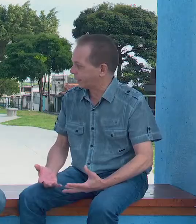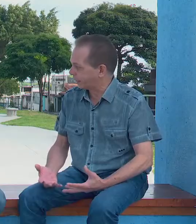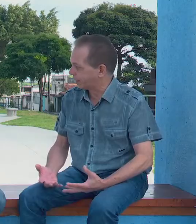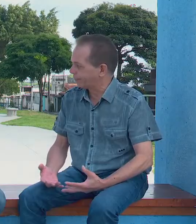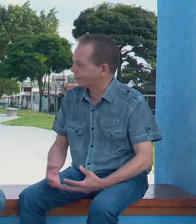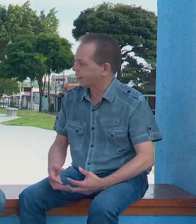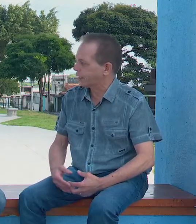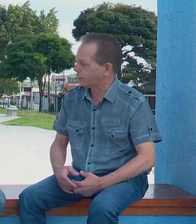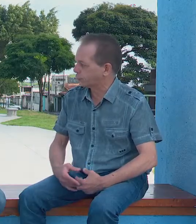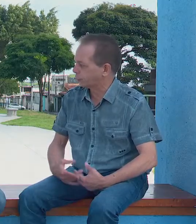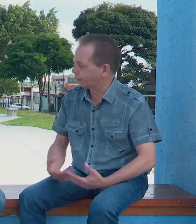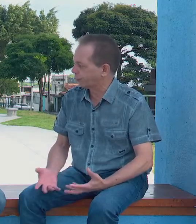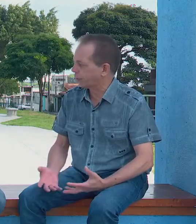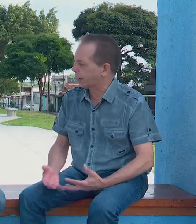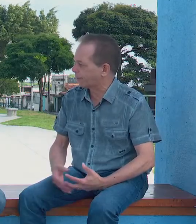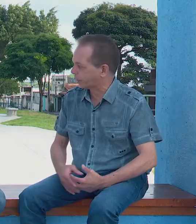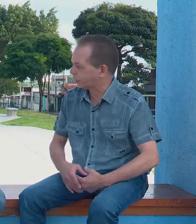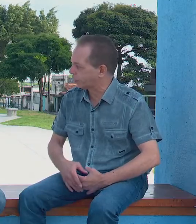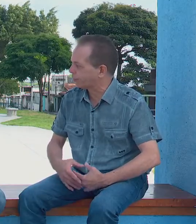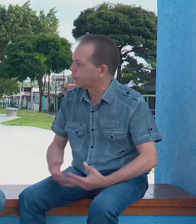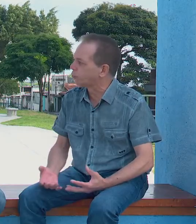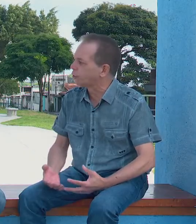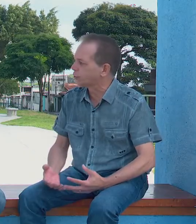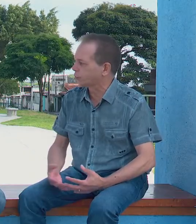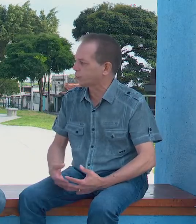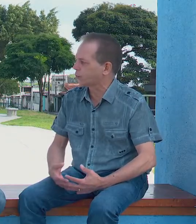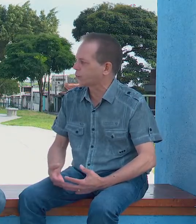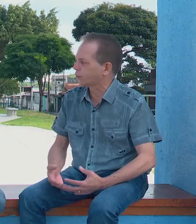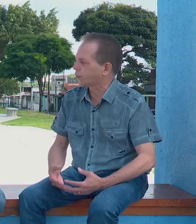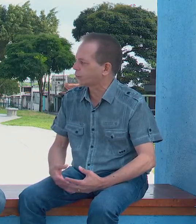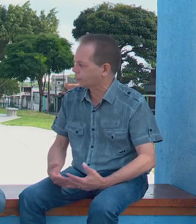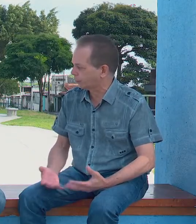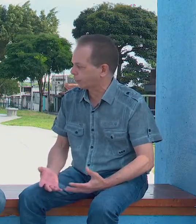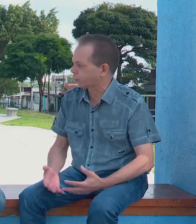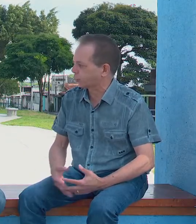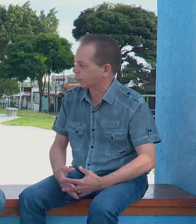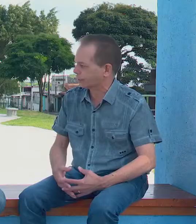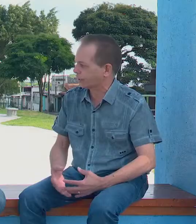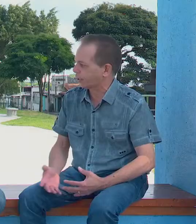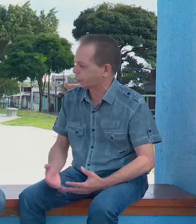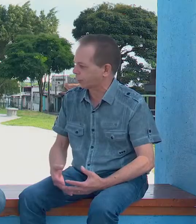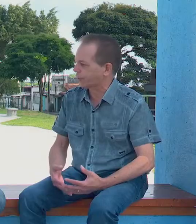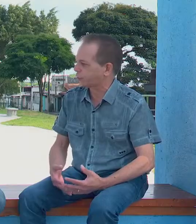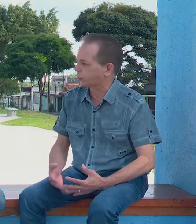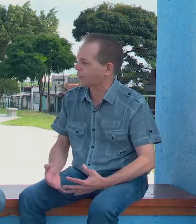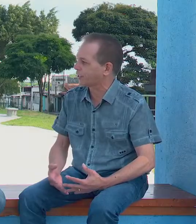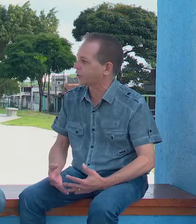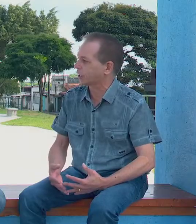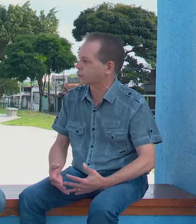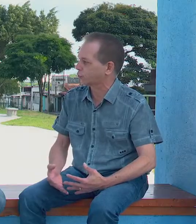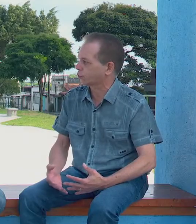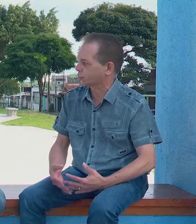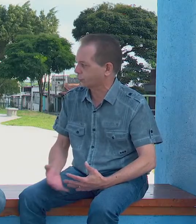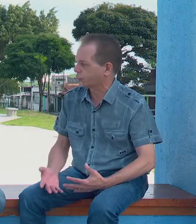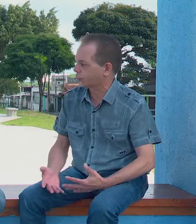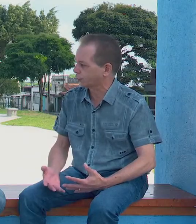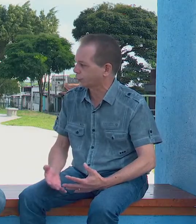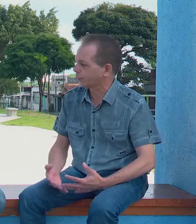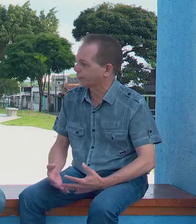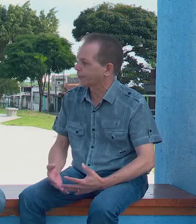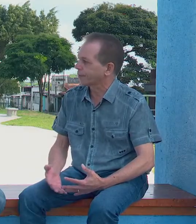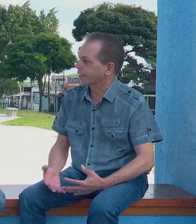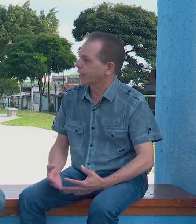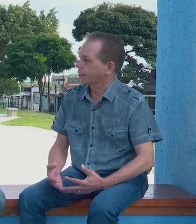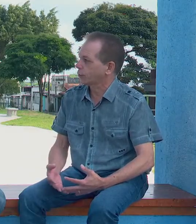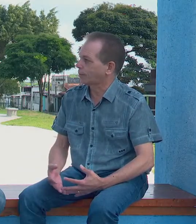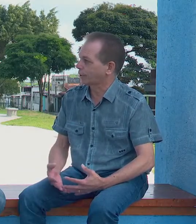pude aprender, onde eu aprendi muito com o pessoal que eu trabalhei somente na Johnson &